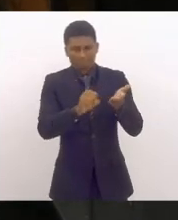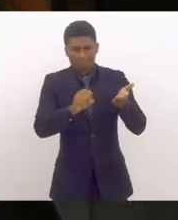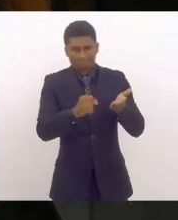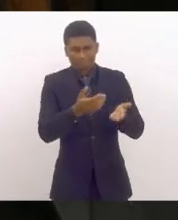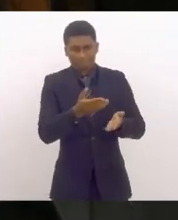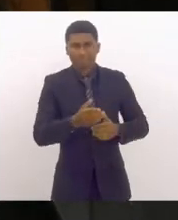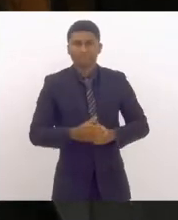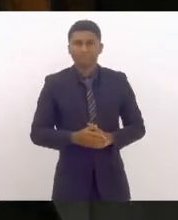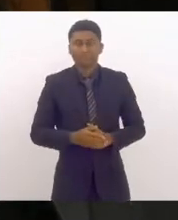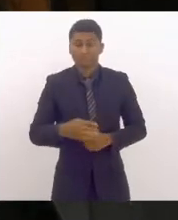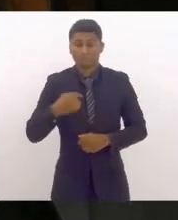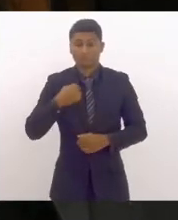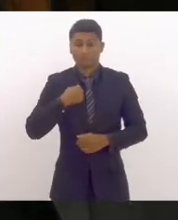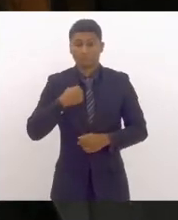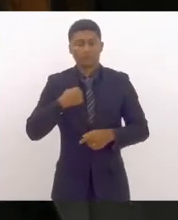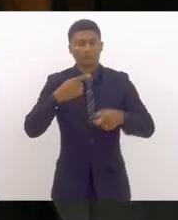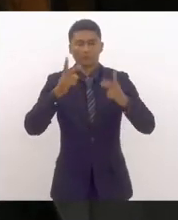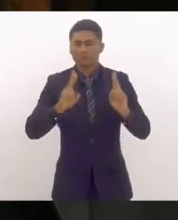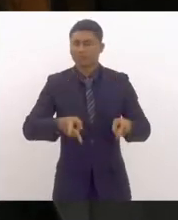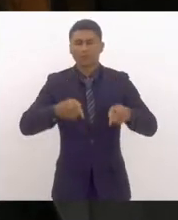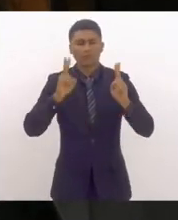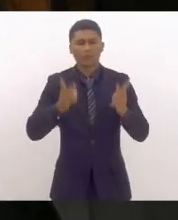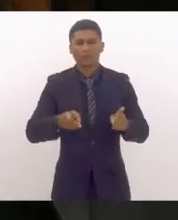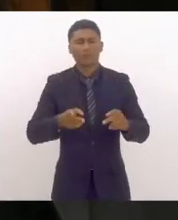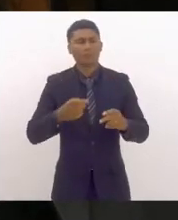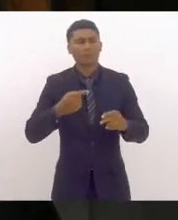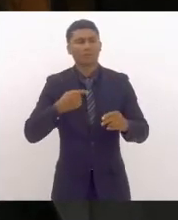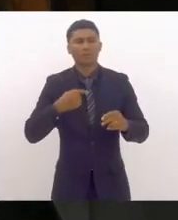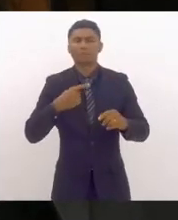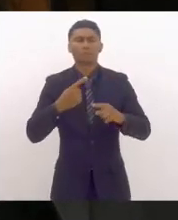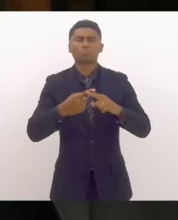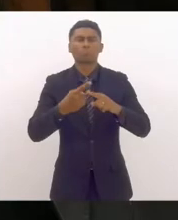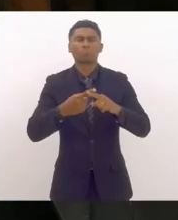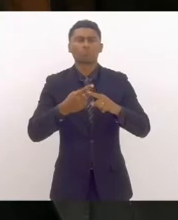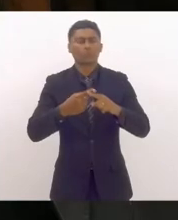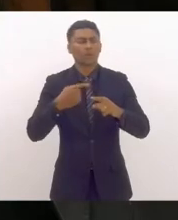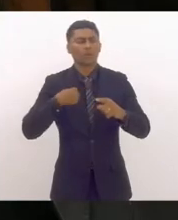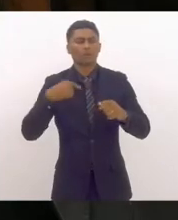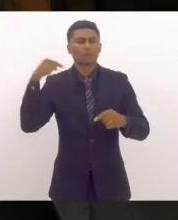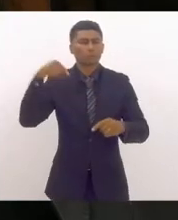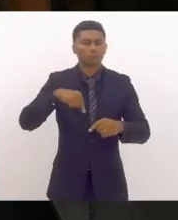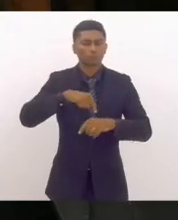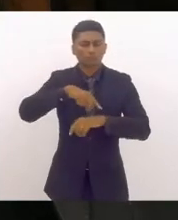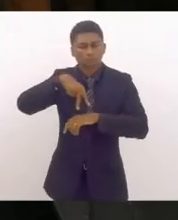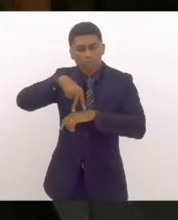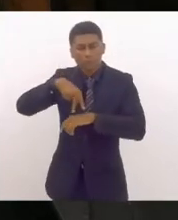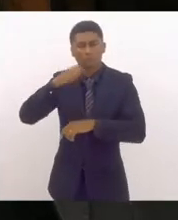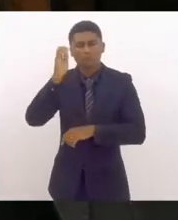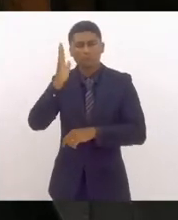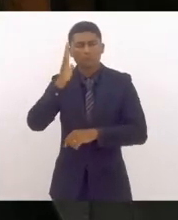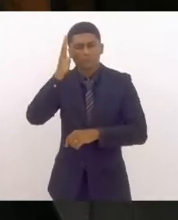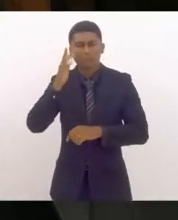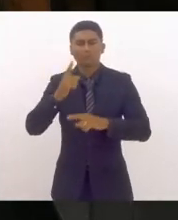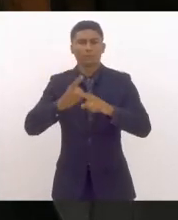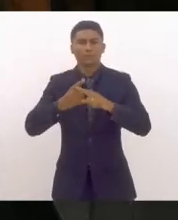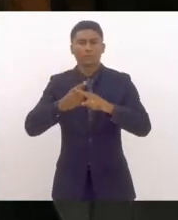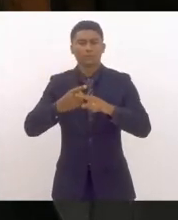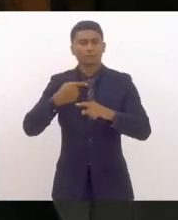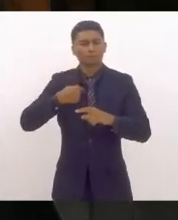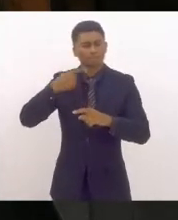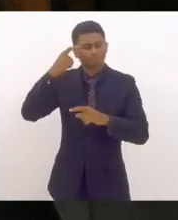como sempre faço inscrever neste expediente para compartilhar uma